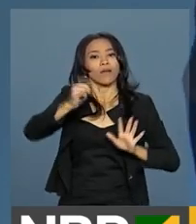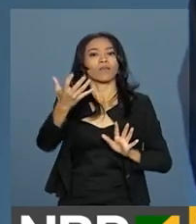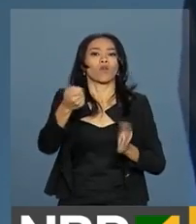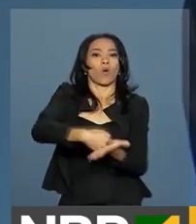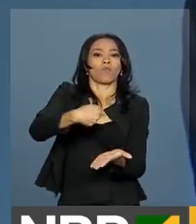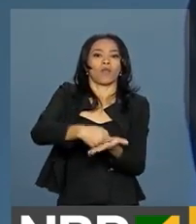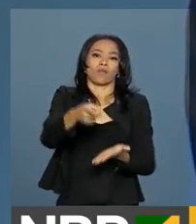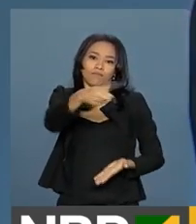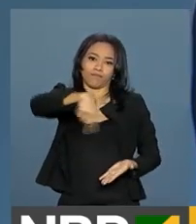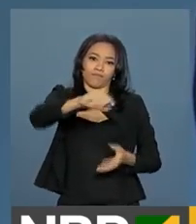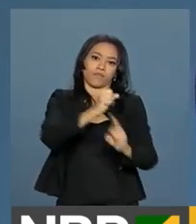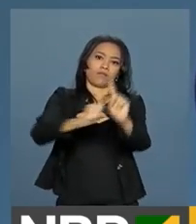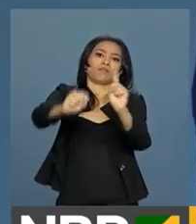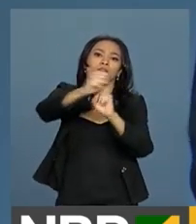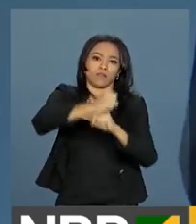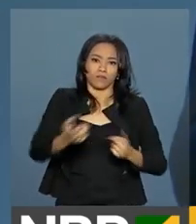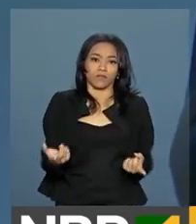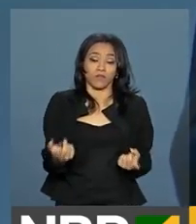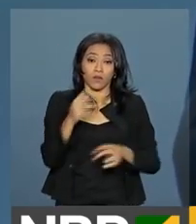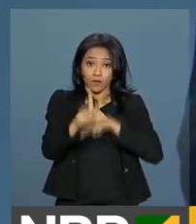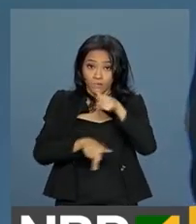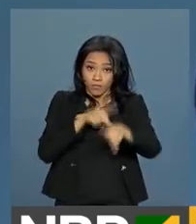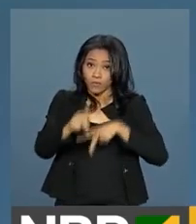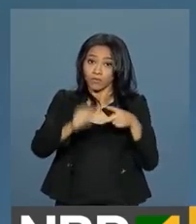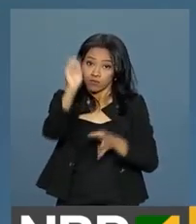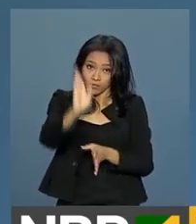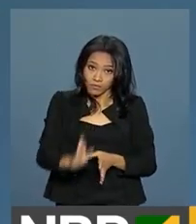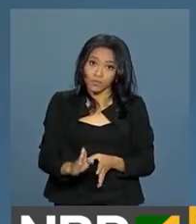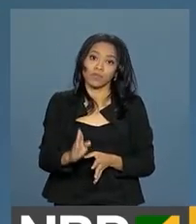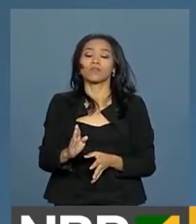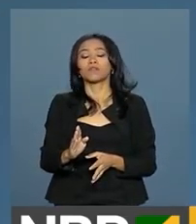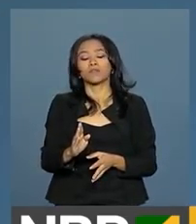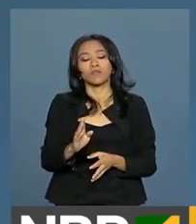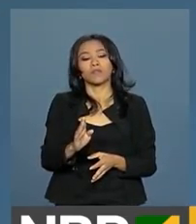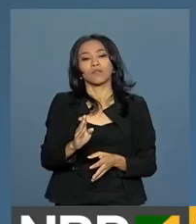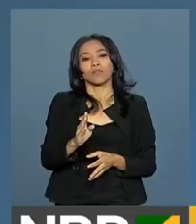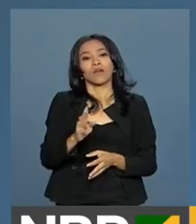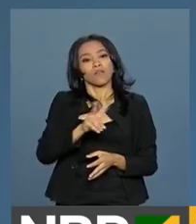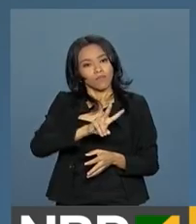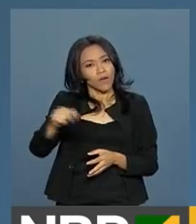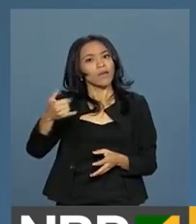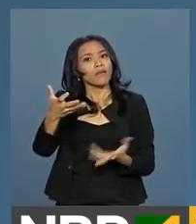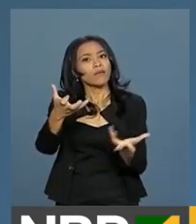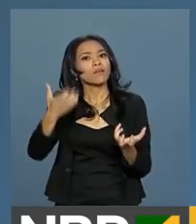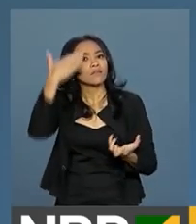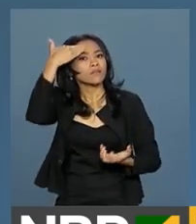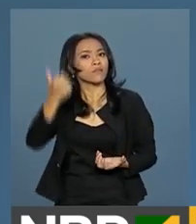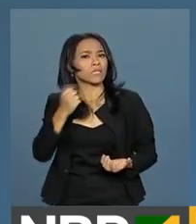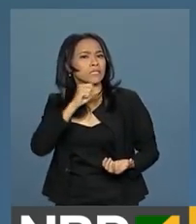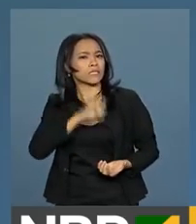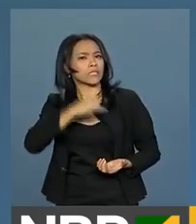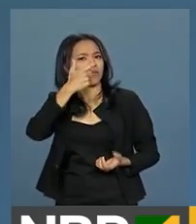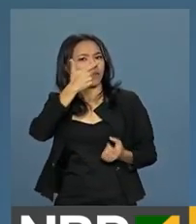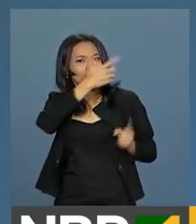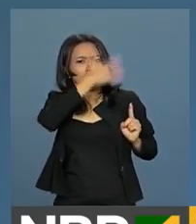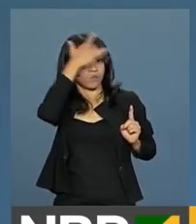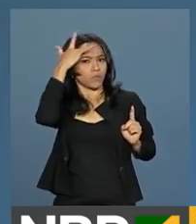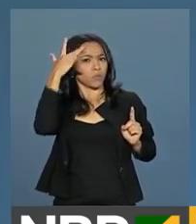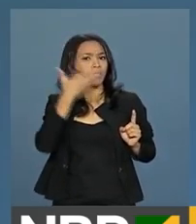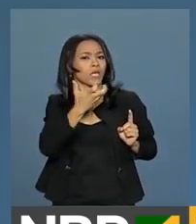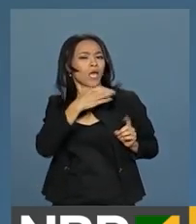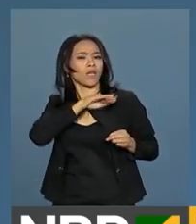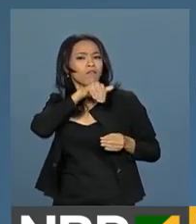resultados os brasileiros nos senhores e minhas senhoras vão querer saber se os candidatos se comprometeram com